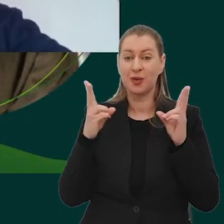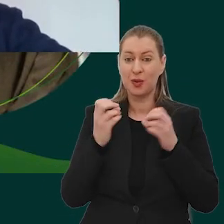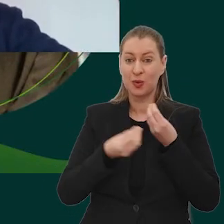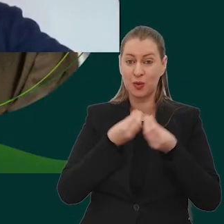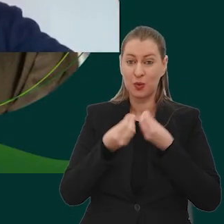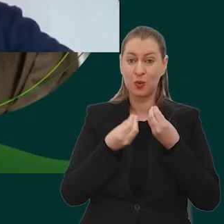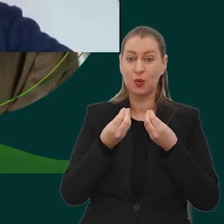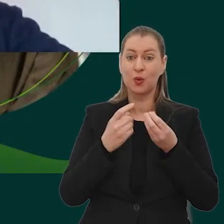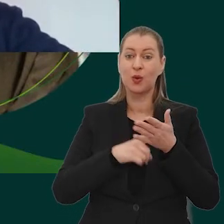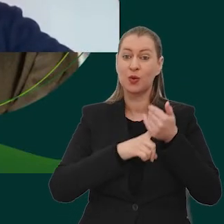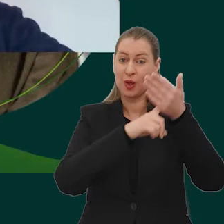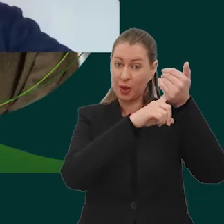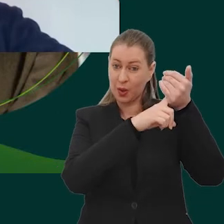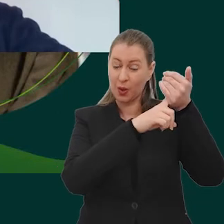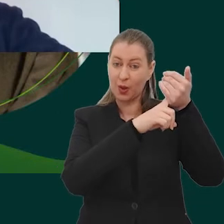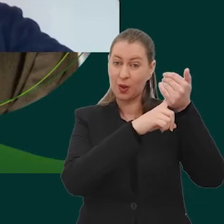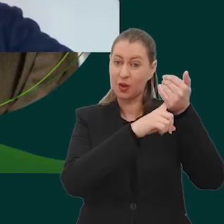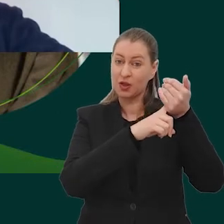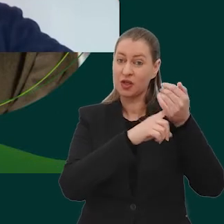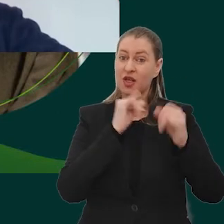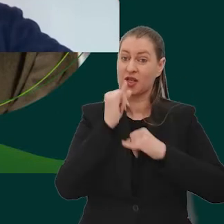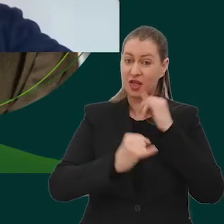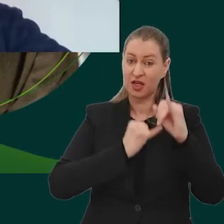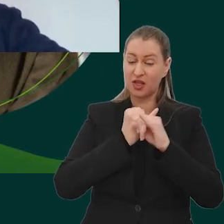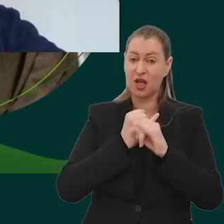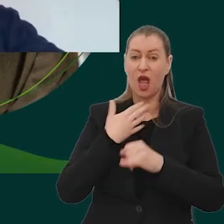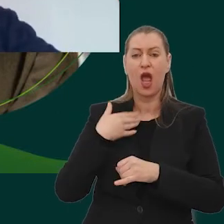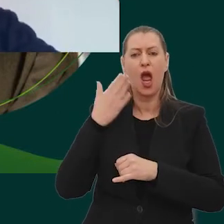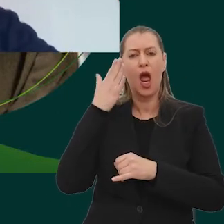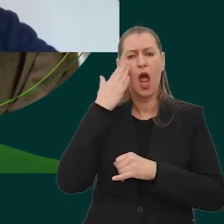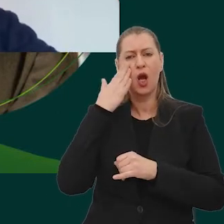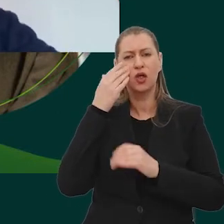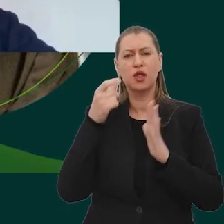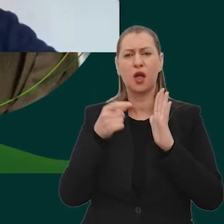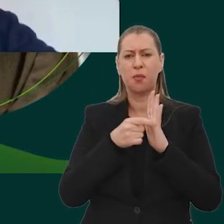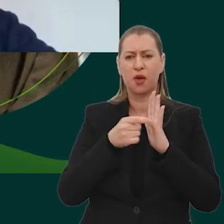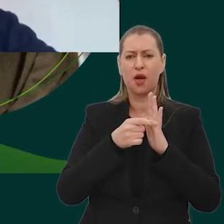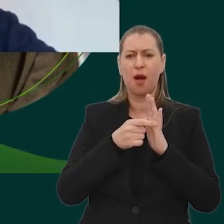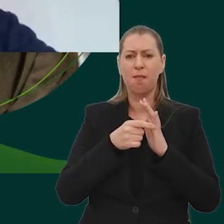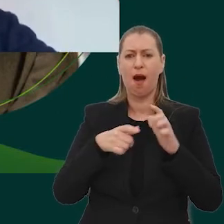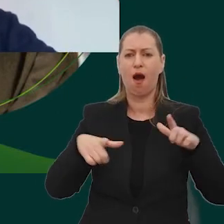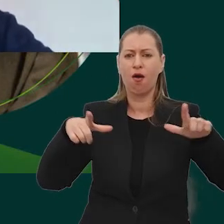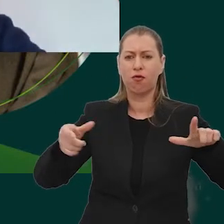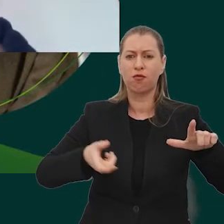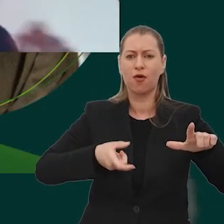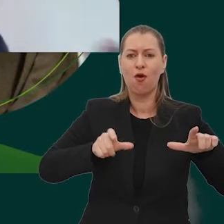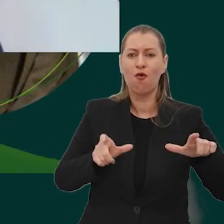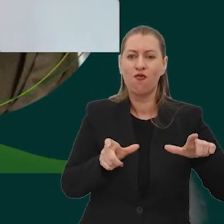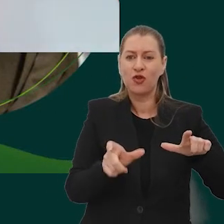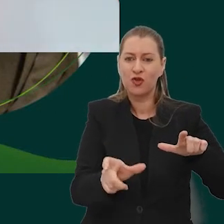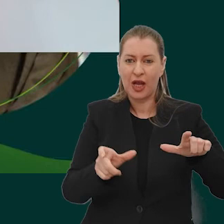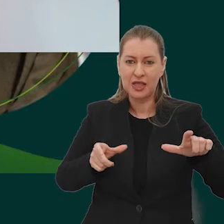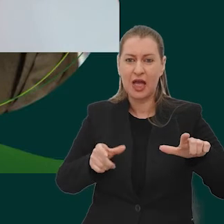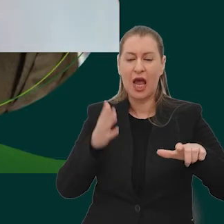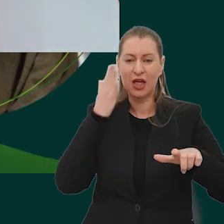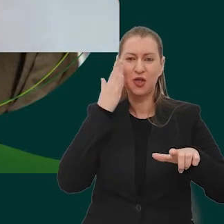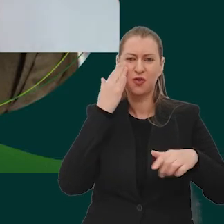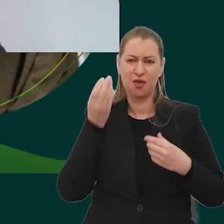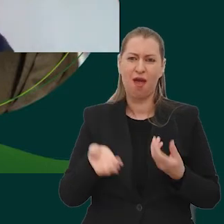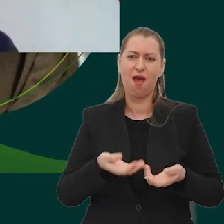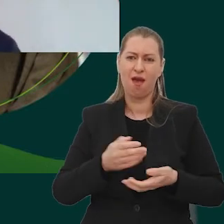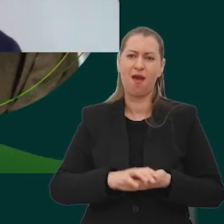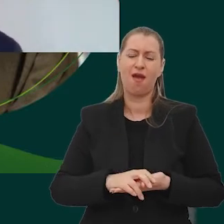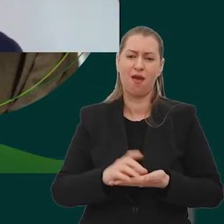de tecnologia em si de internet, né? Eu sei programar um videocassete, então eu me sinto videocassete